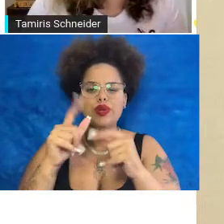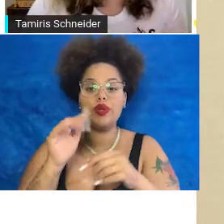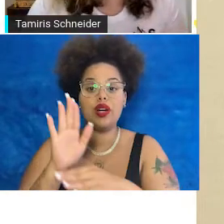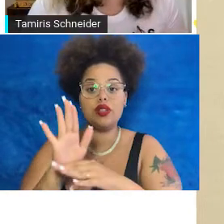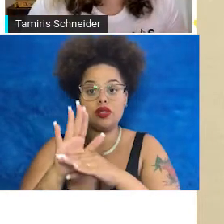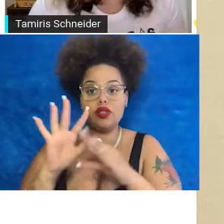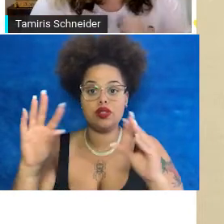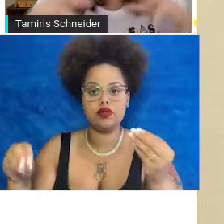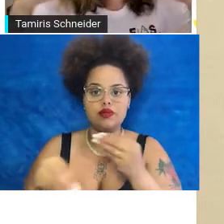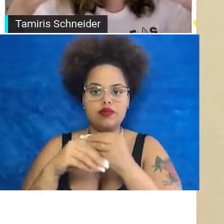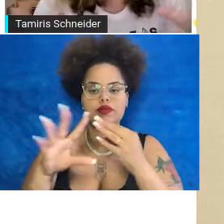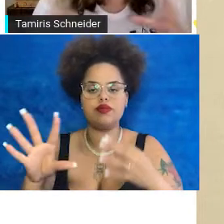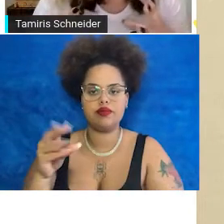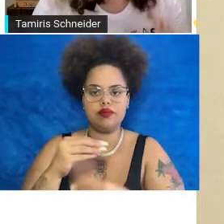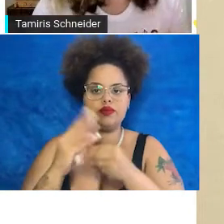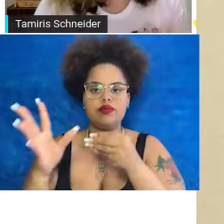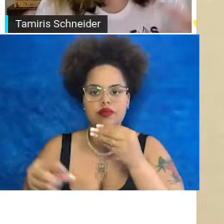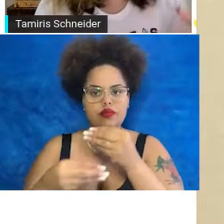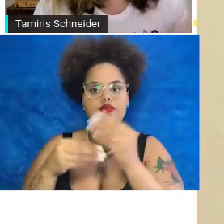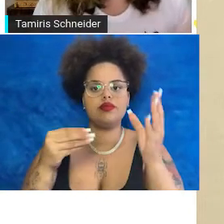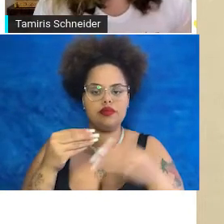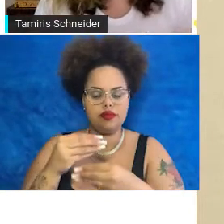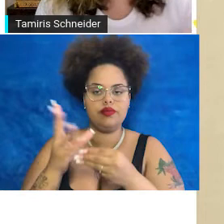composição da mise-en-scène, né? Colocar em cena.